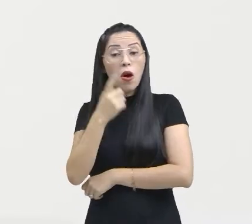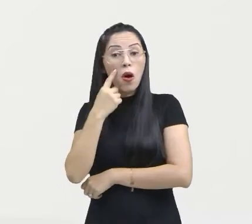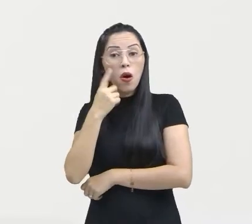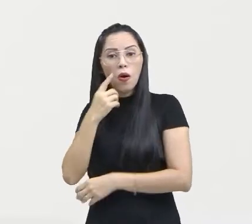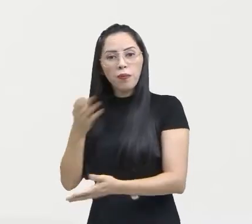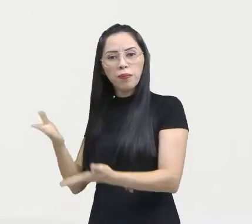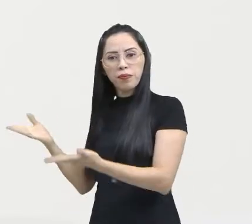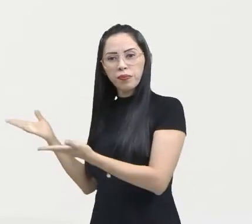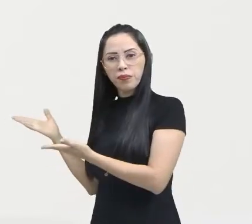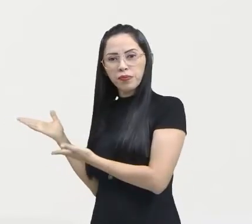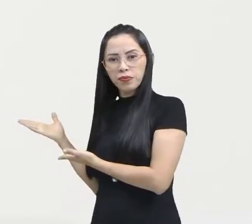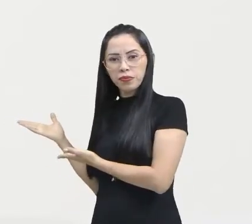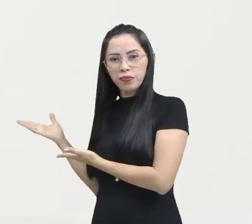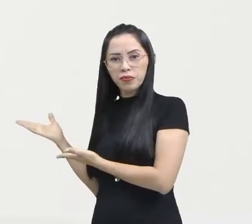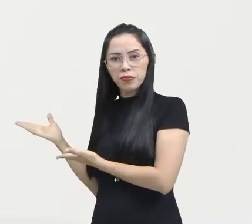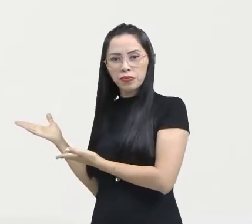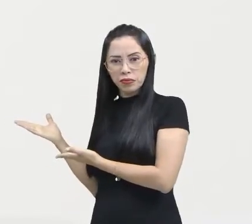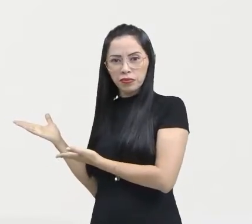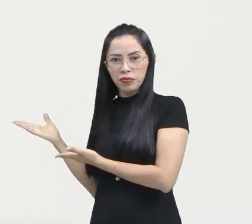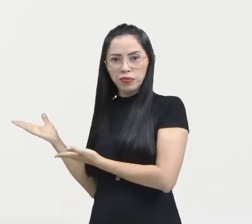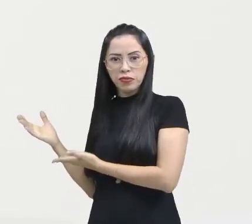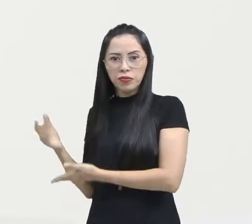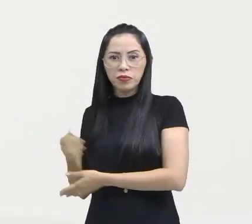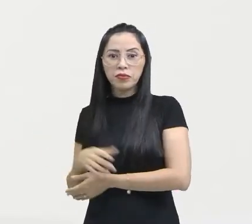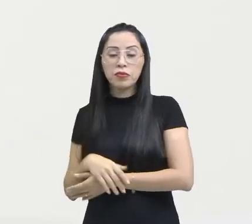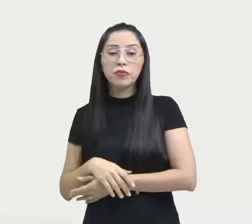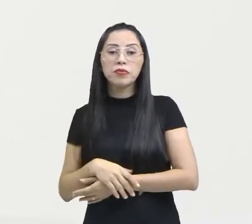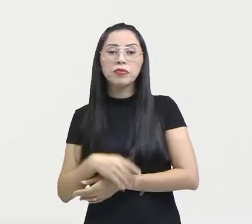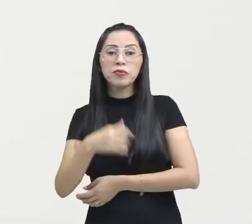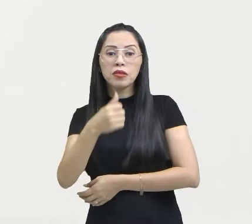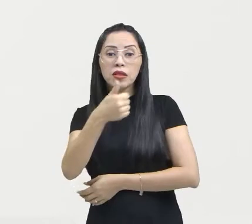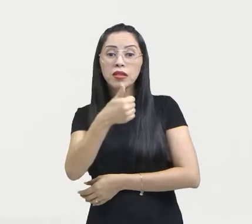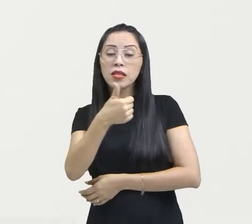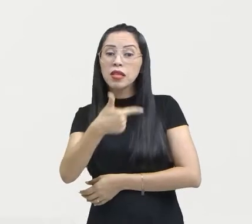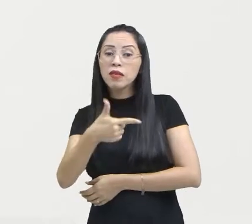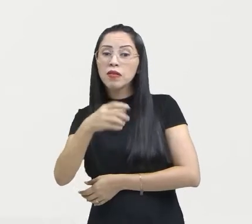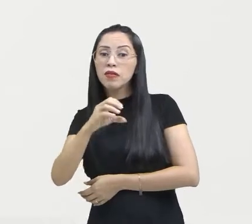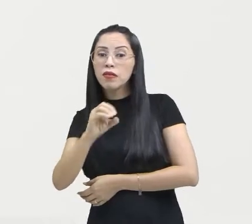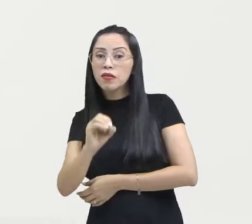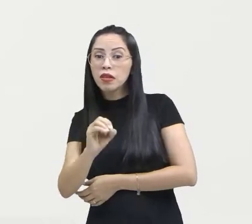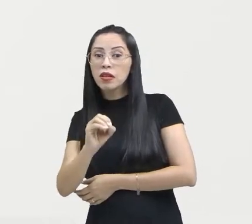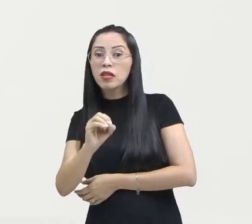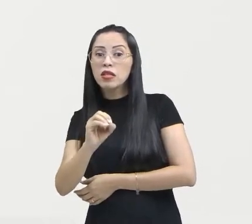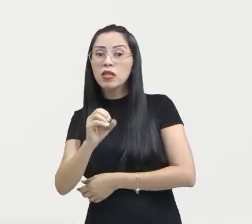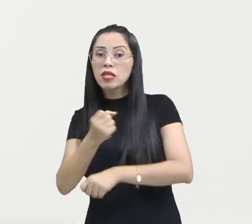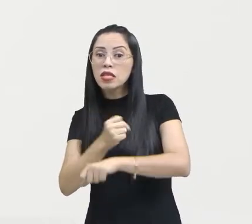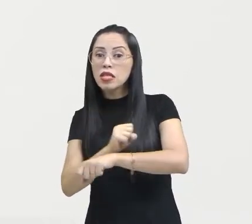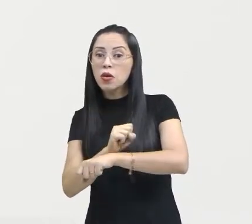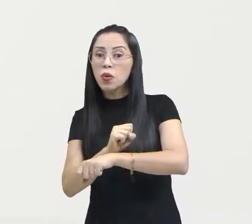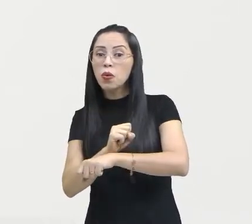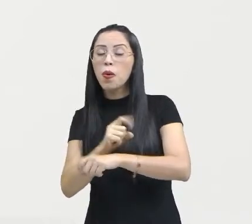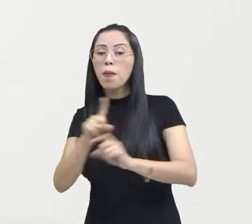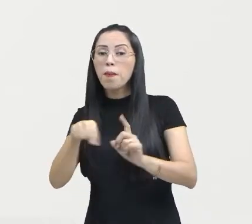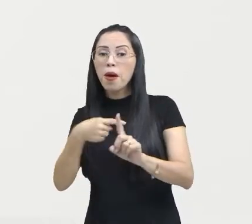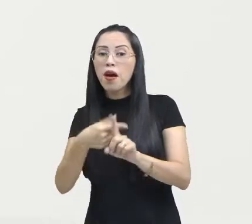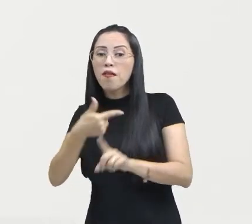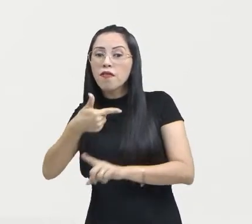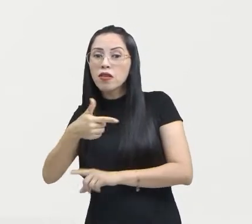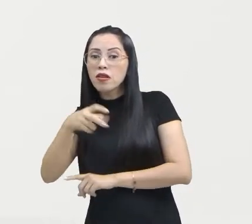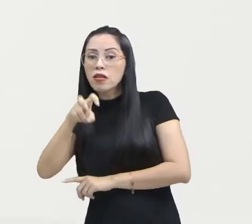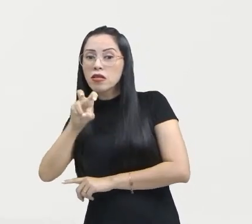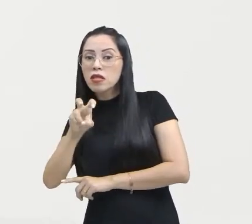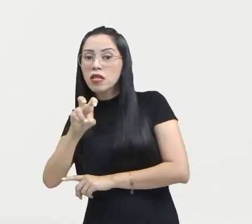mais 25 segundos. 0 mais 5, 5. 2 mais 2, 4. Baixa 1. Qual o total